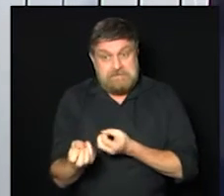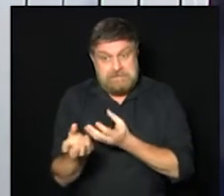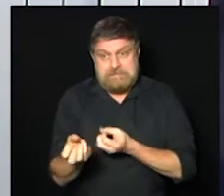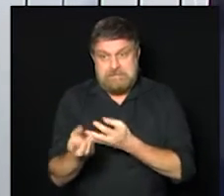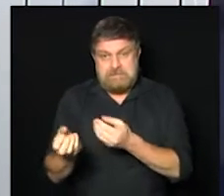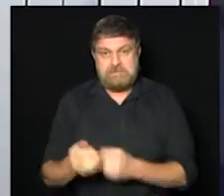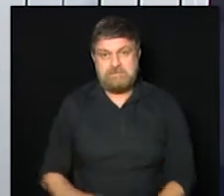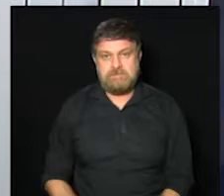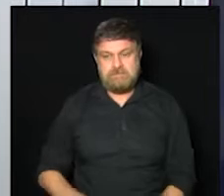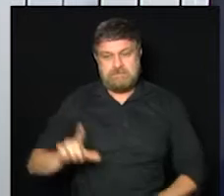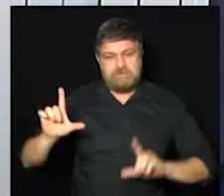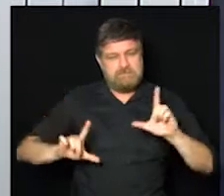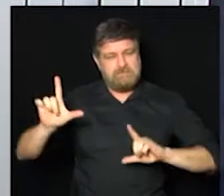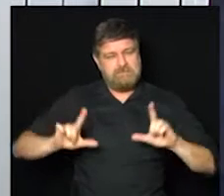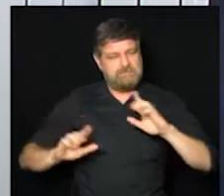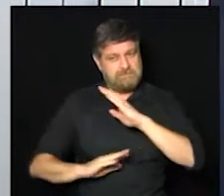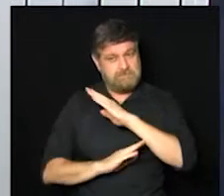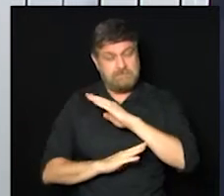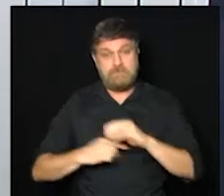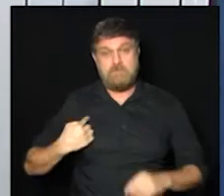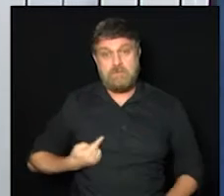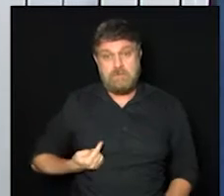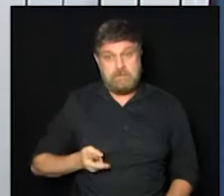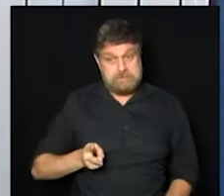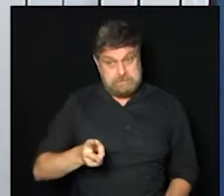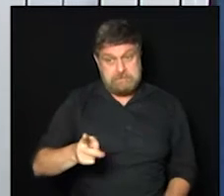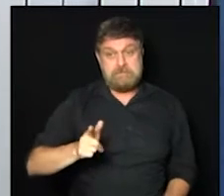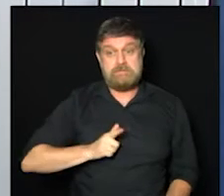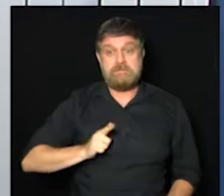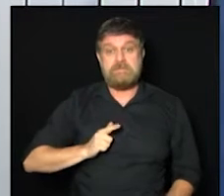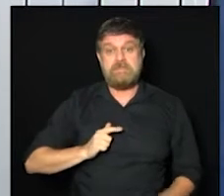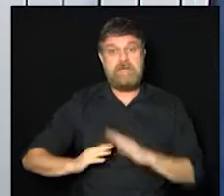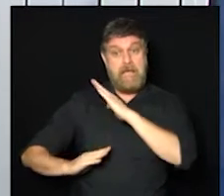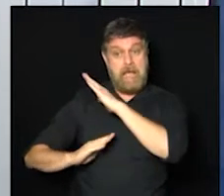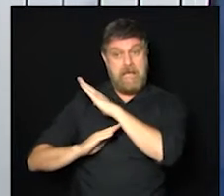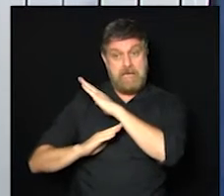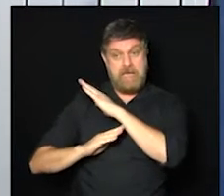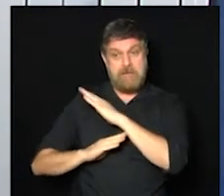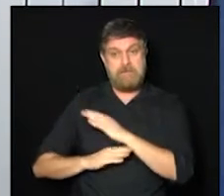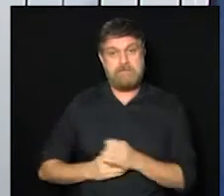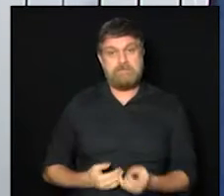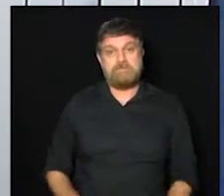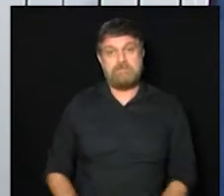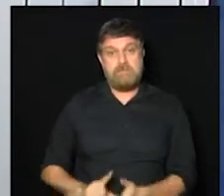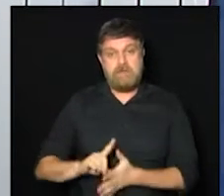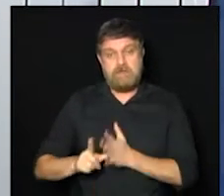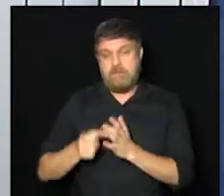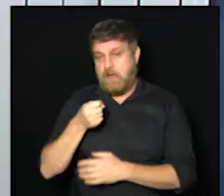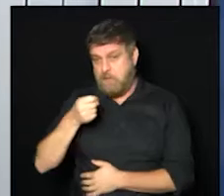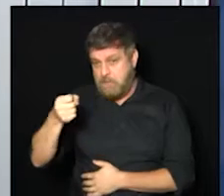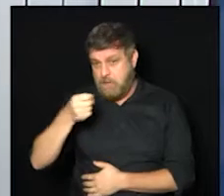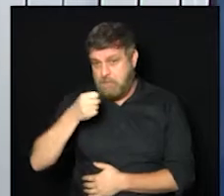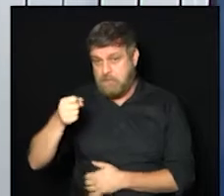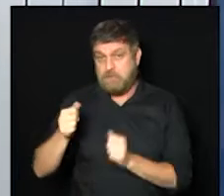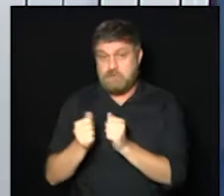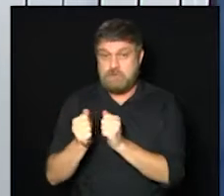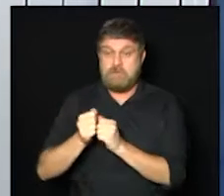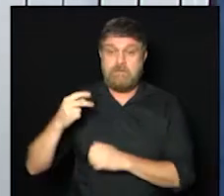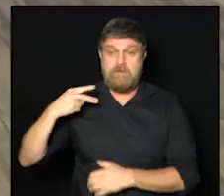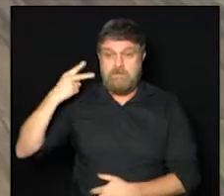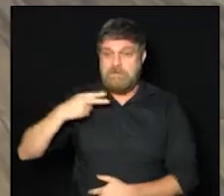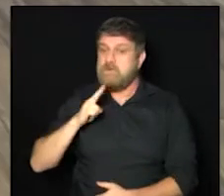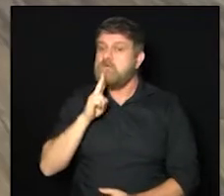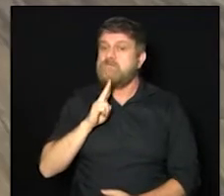no nosso programa e nós vamos continuar com os assuntos do Legislativo após a entrevista com o Nelson Osser.